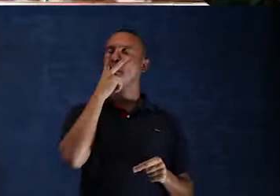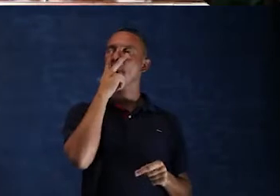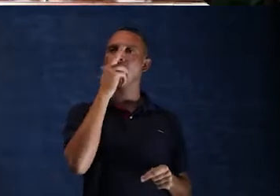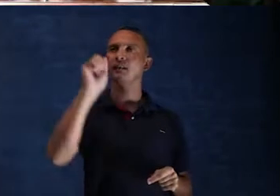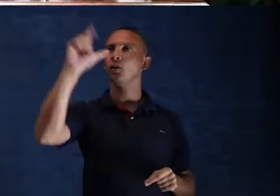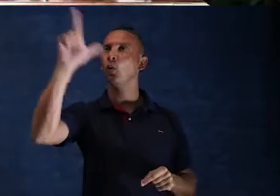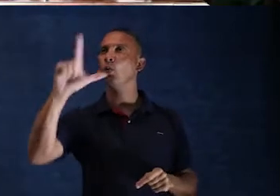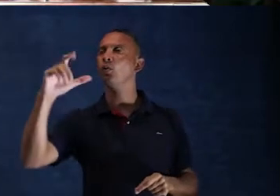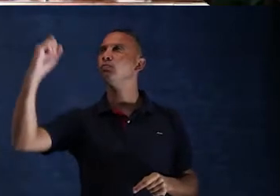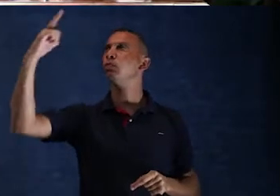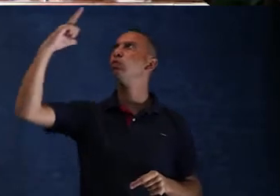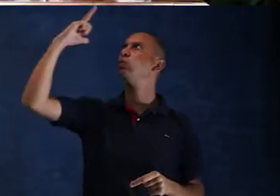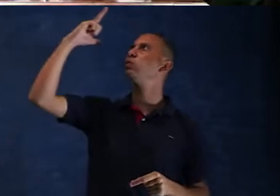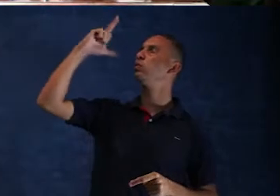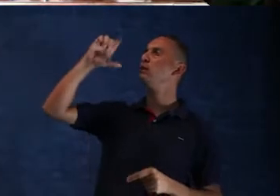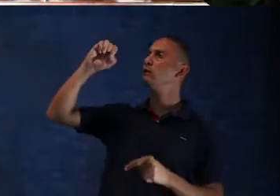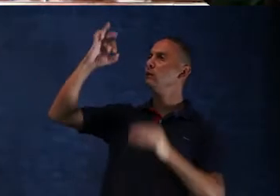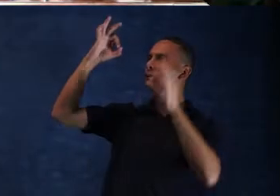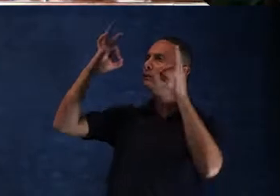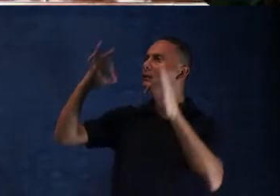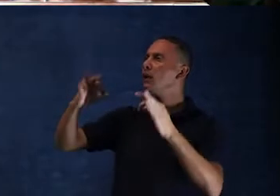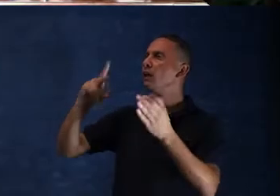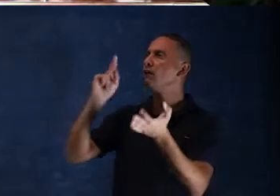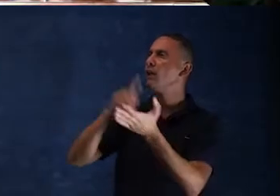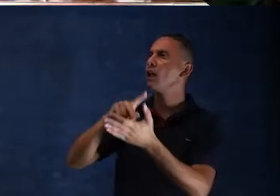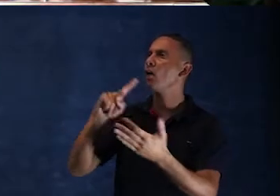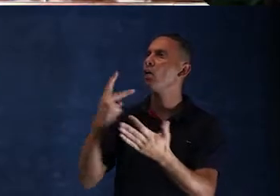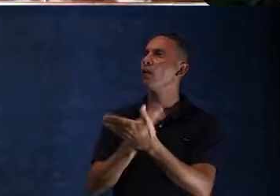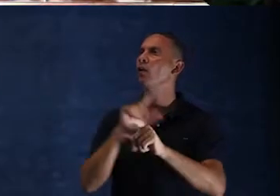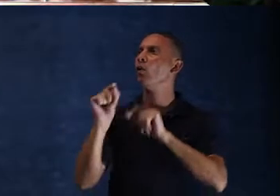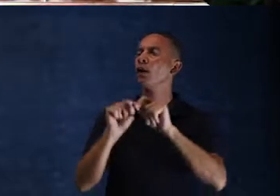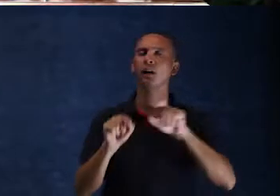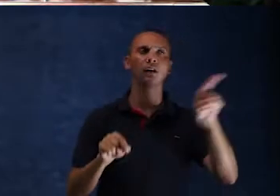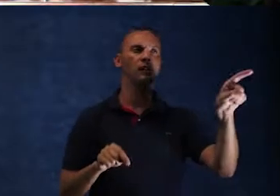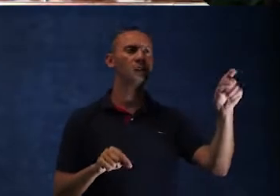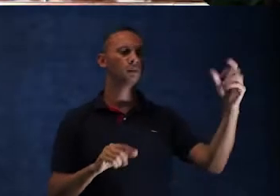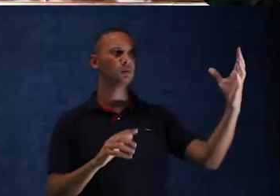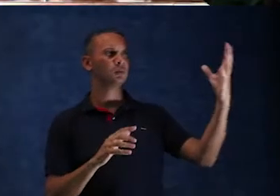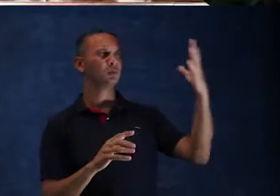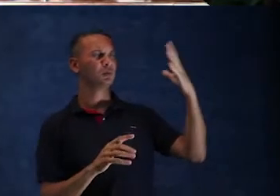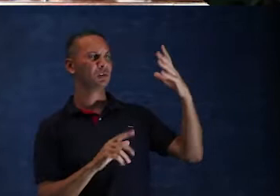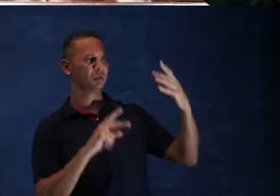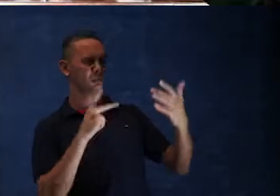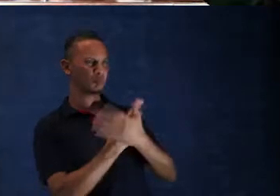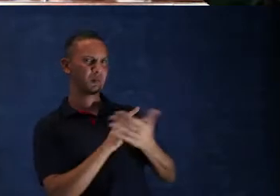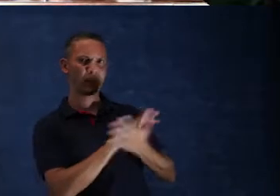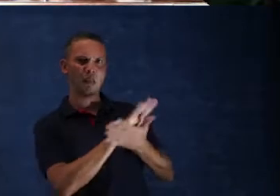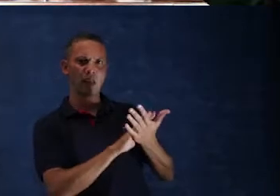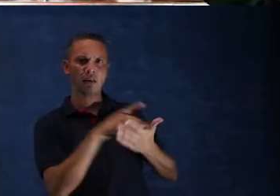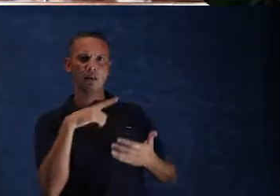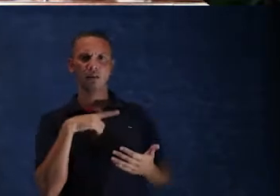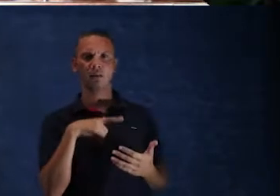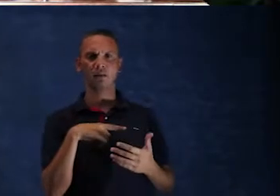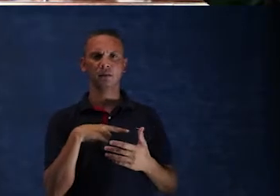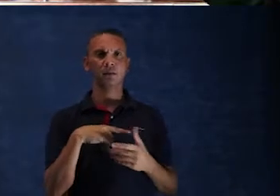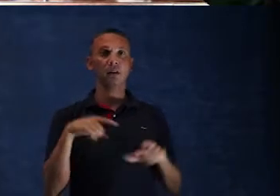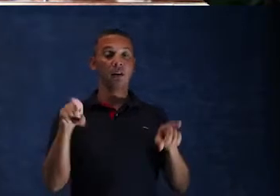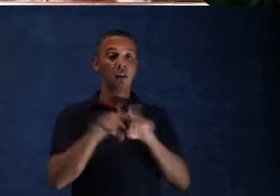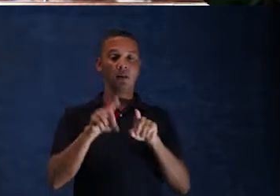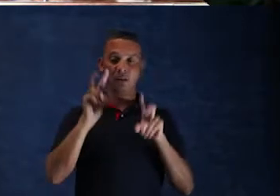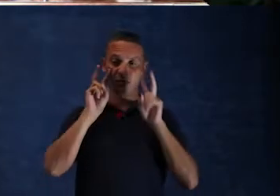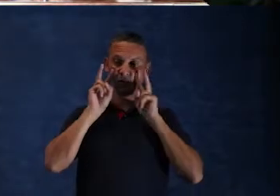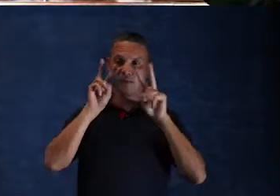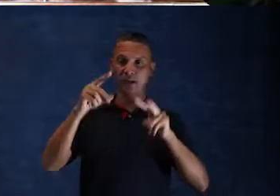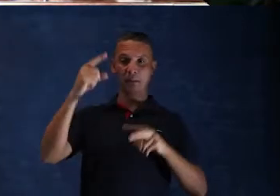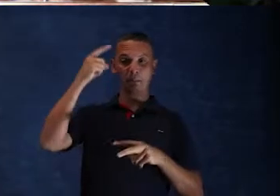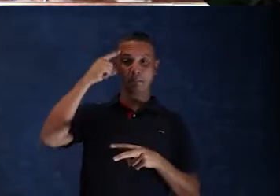pode, no primeiro momento, sugerir um sentido transcendental para o texto. No entanto, longe disso, deixa entrever uma